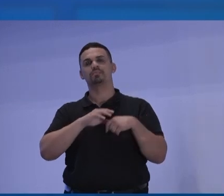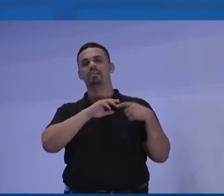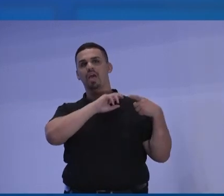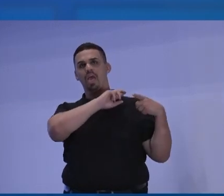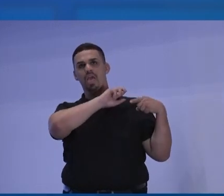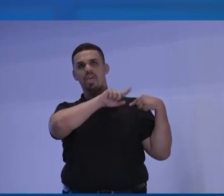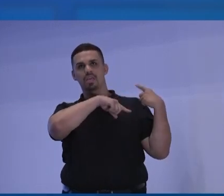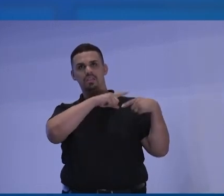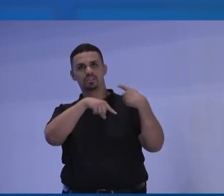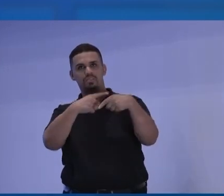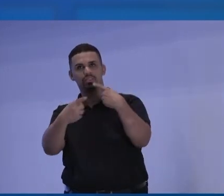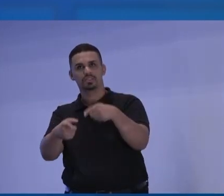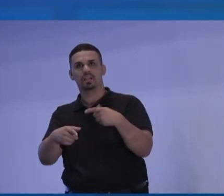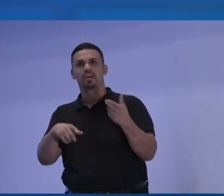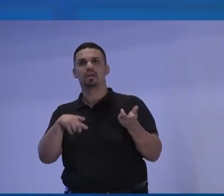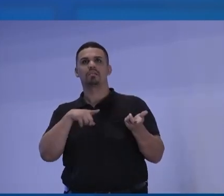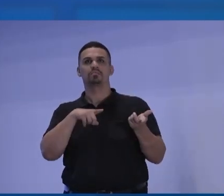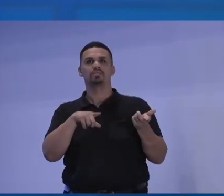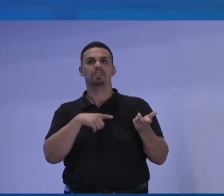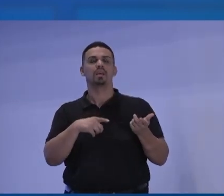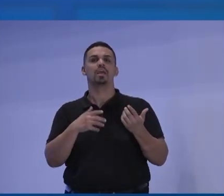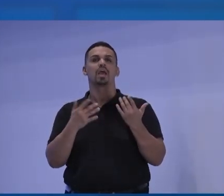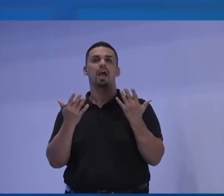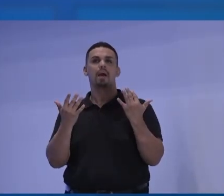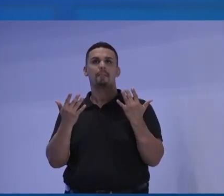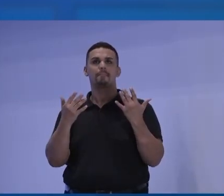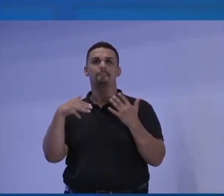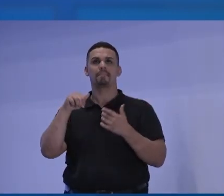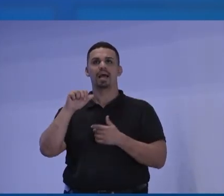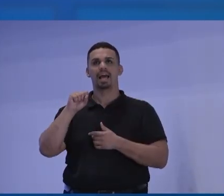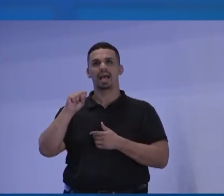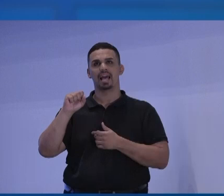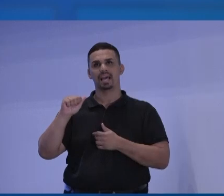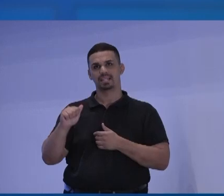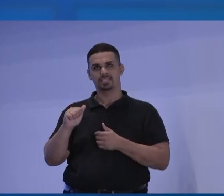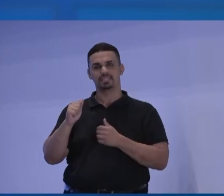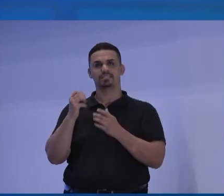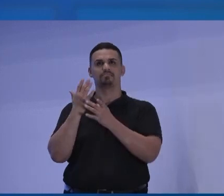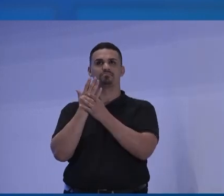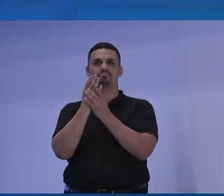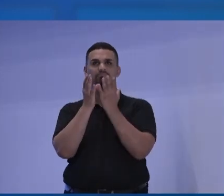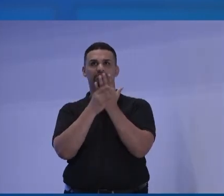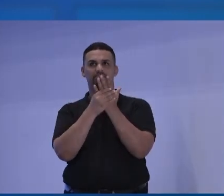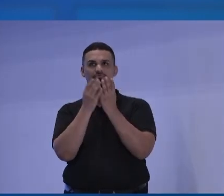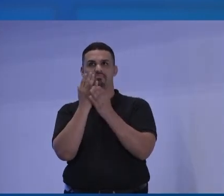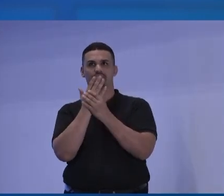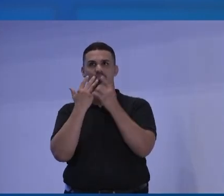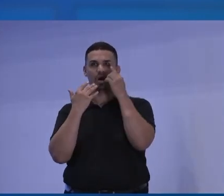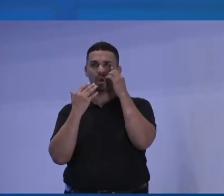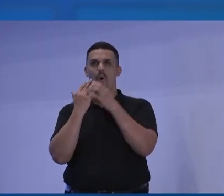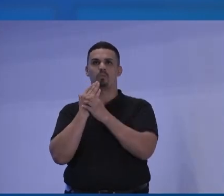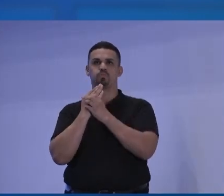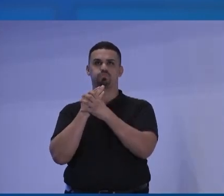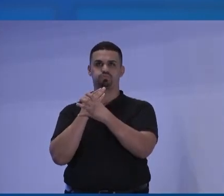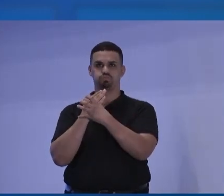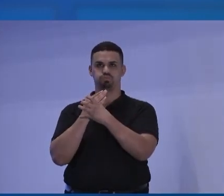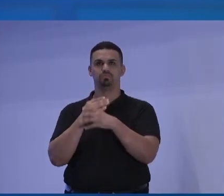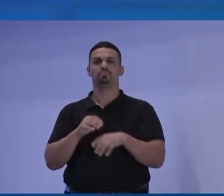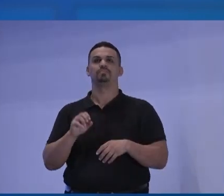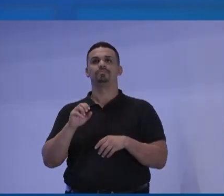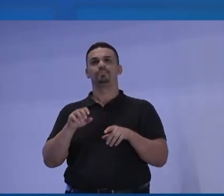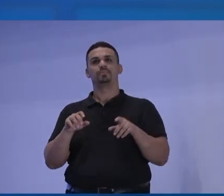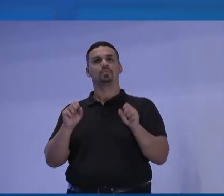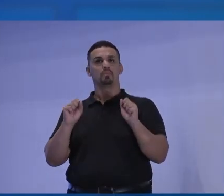muscular preservada no dorso das mãos. No paciente com hanseníase, nós vemos muito uma atrofia ou hipotrofia